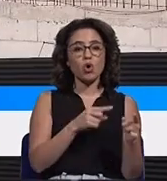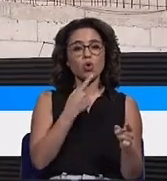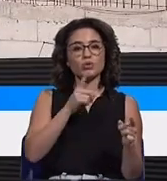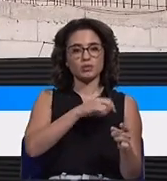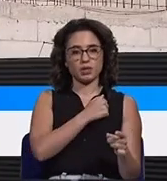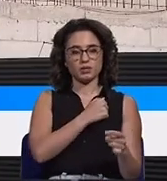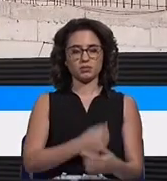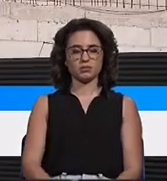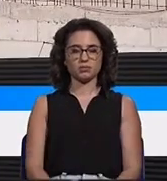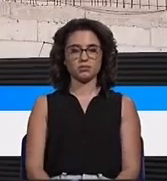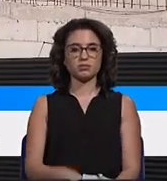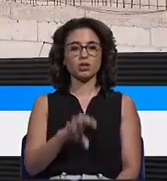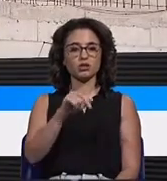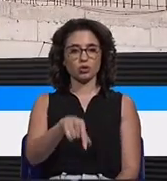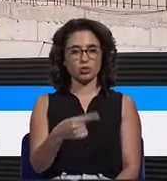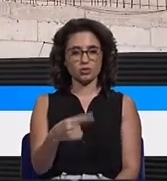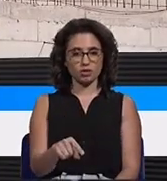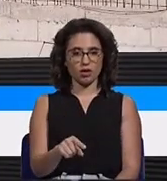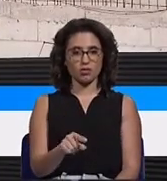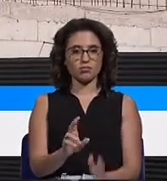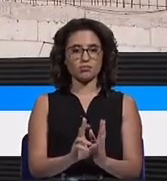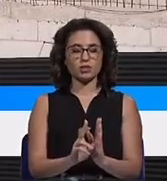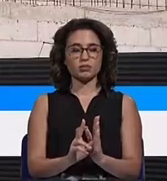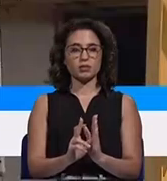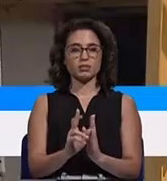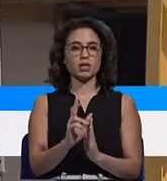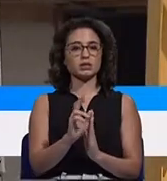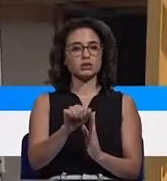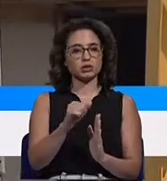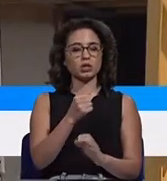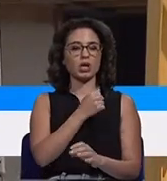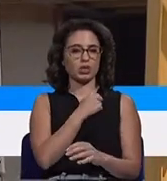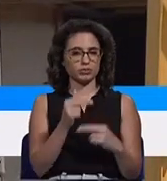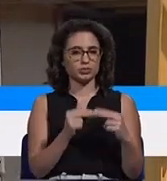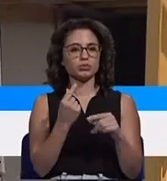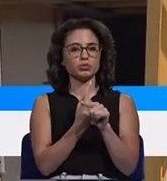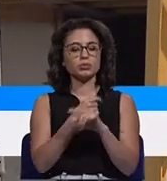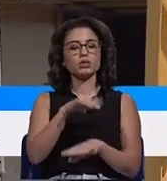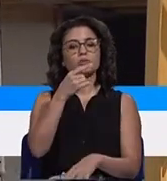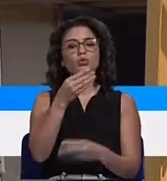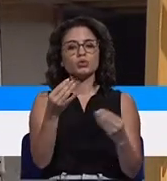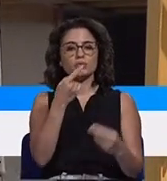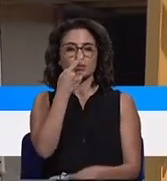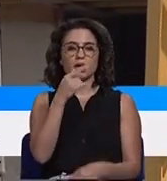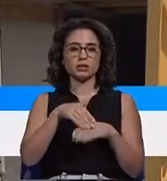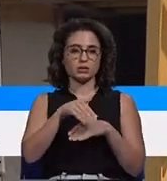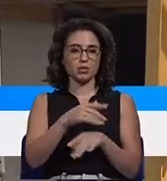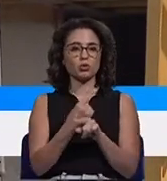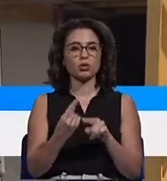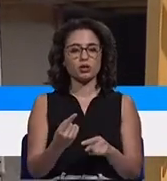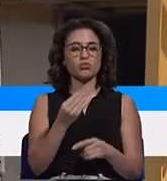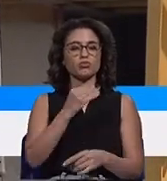na região haja um pico na construção civil, muitos preferem sair da Madeira porque recebem